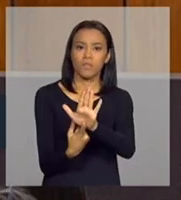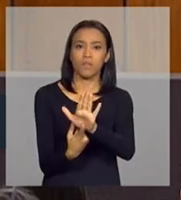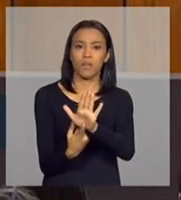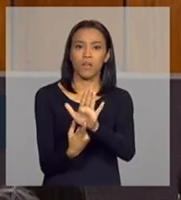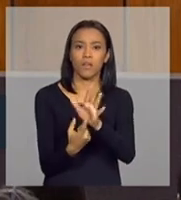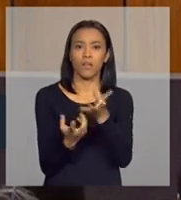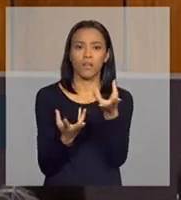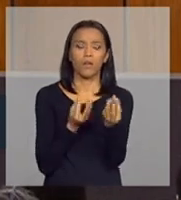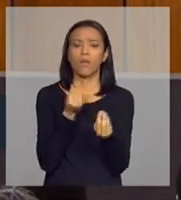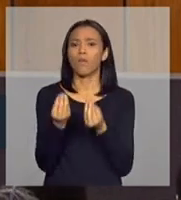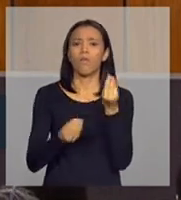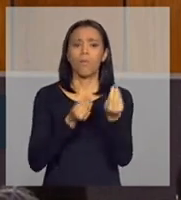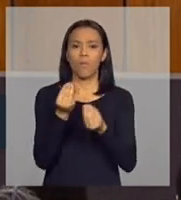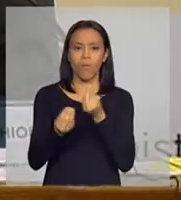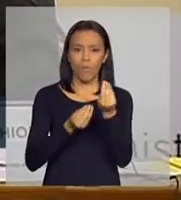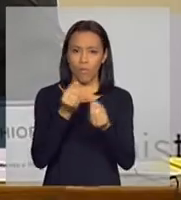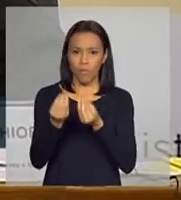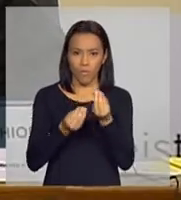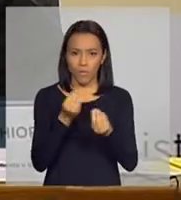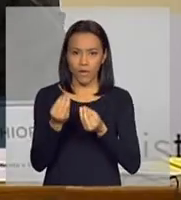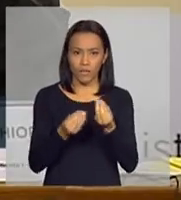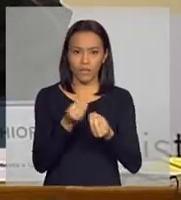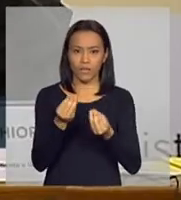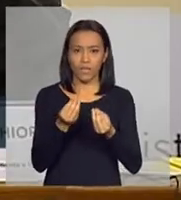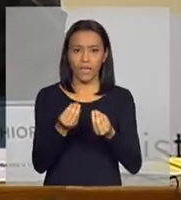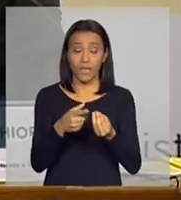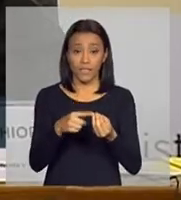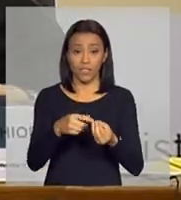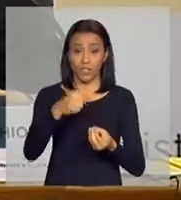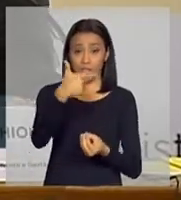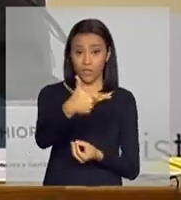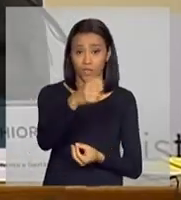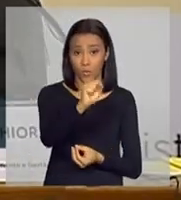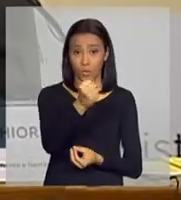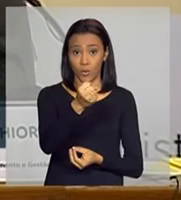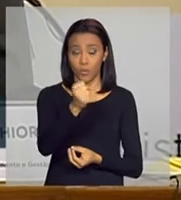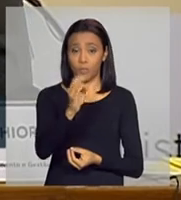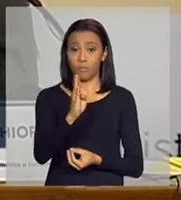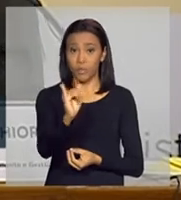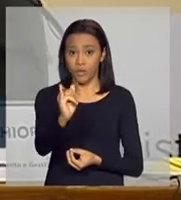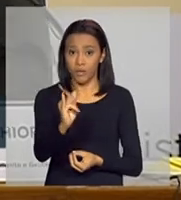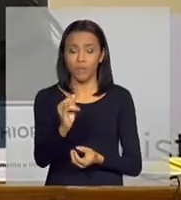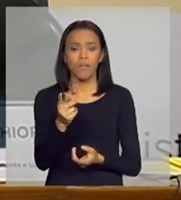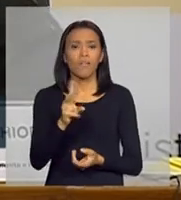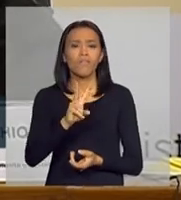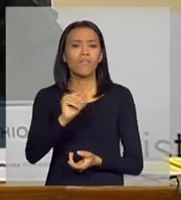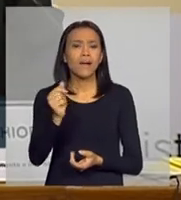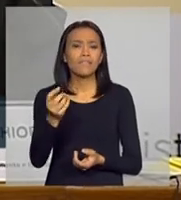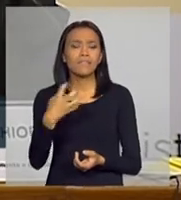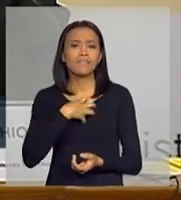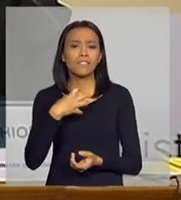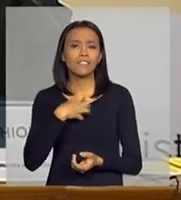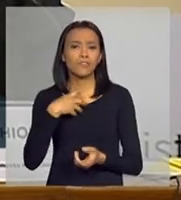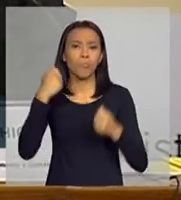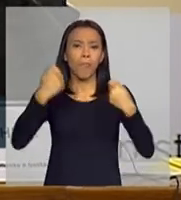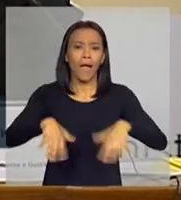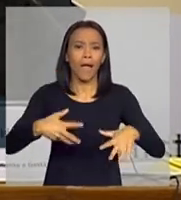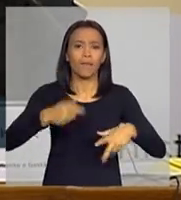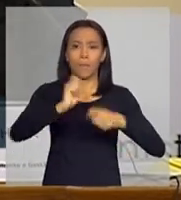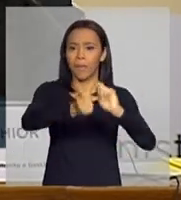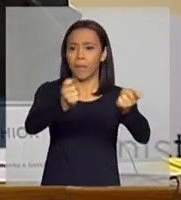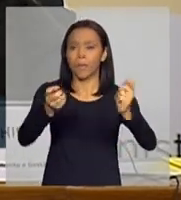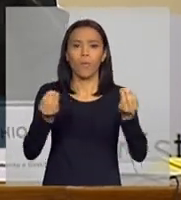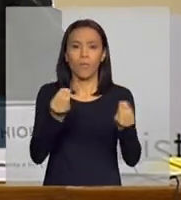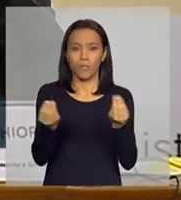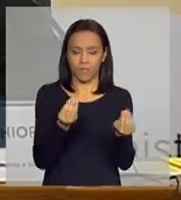esse contingenciamento de 28 milhões vai se expressar na despesa Então a